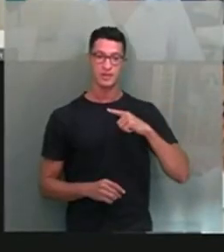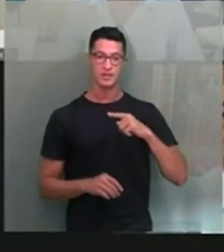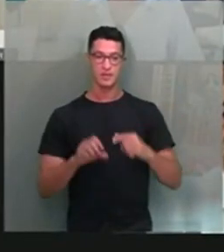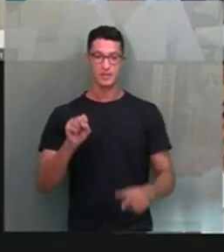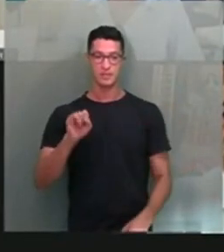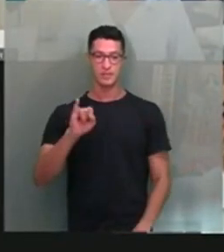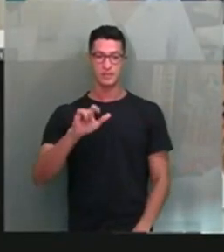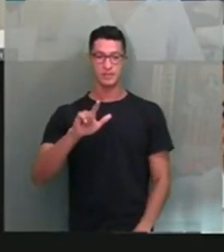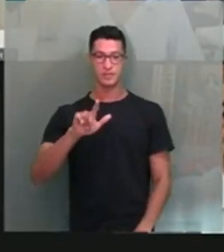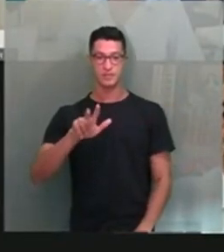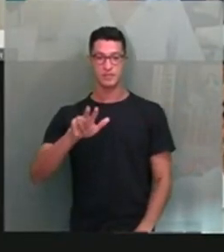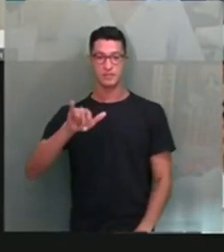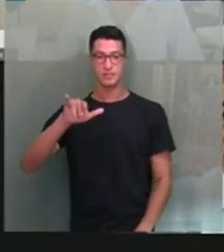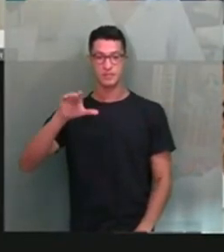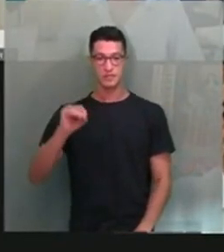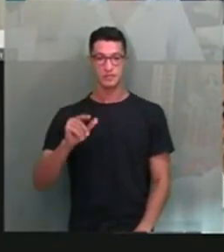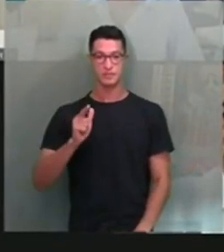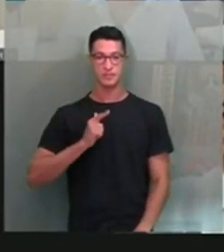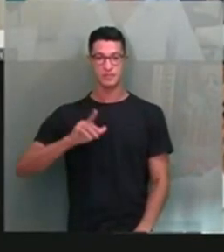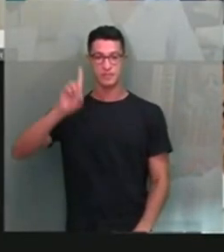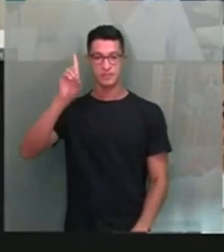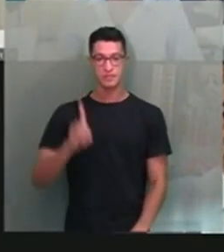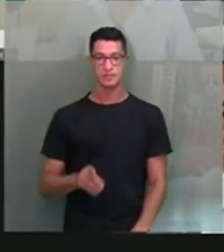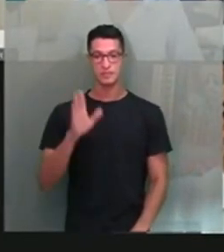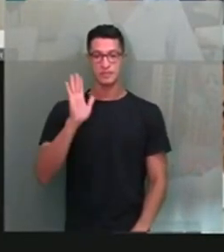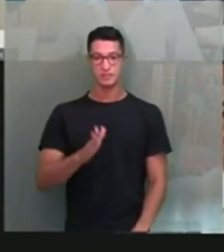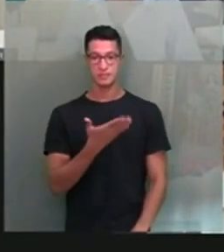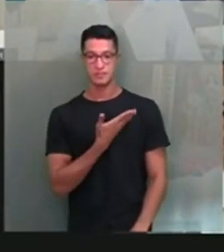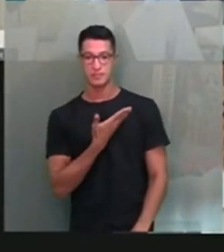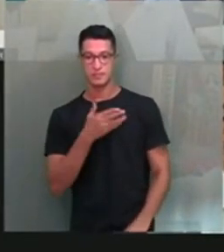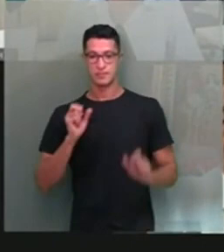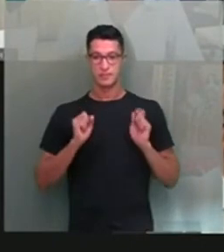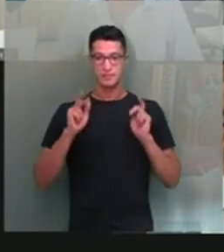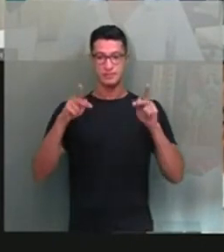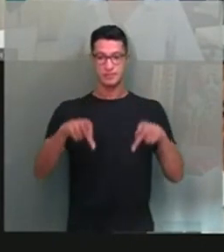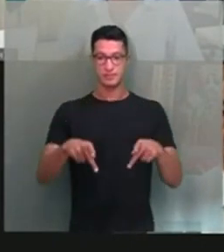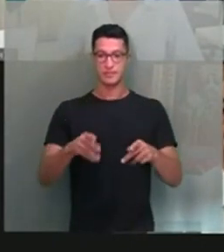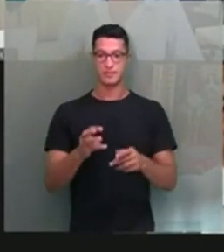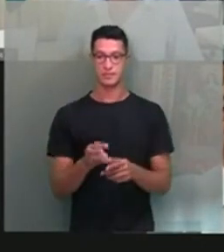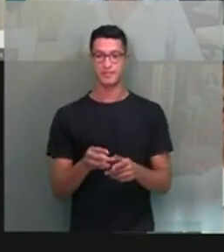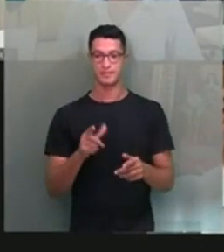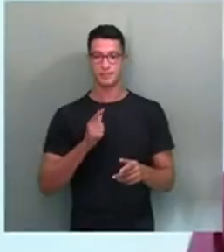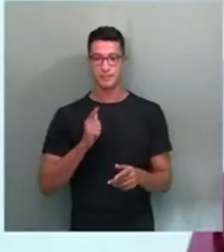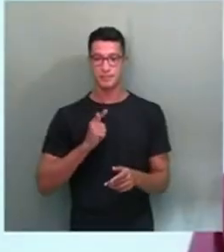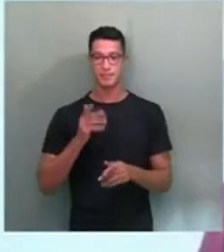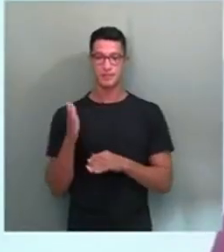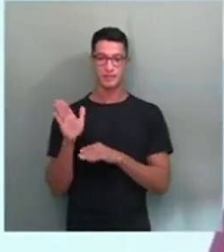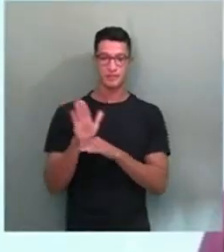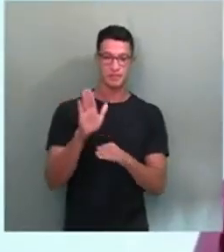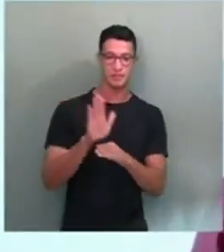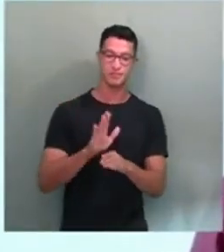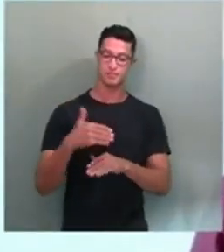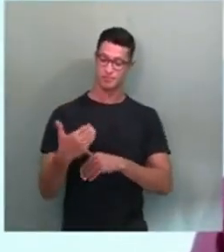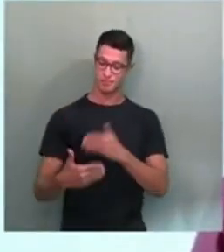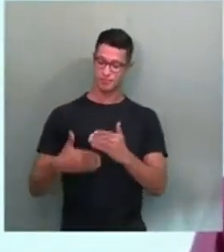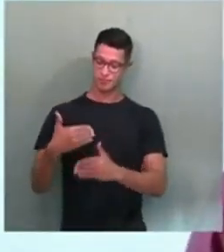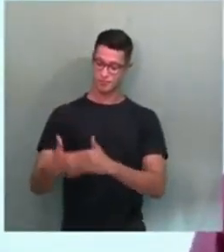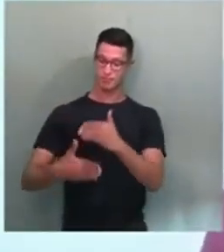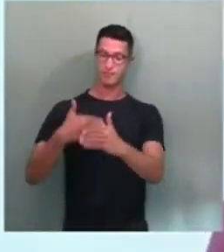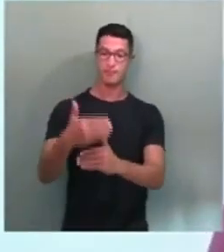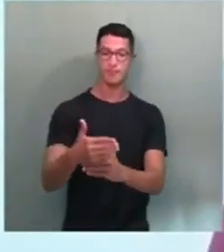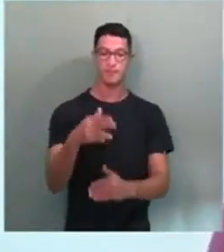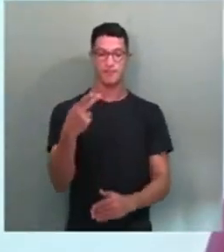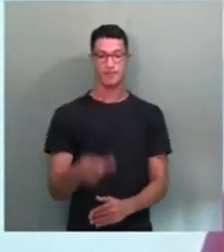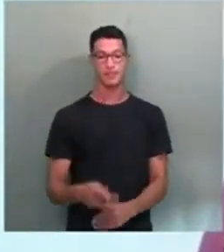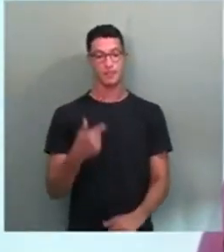também diretor da Rádio Senado, hoje já um colega aposentado, que contribuiu nessa caminhada. Não estão